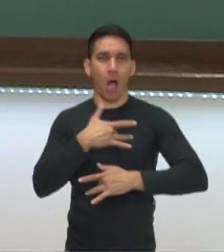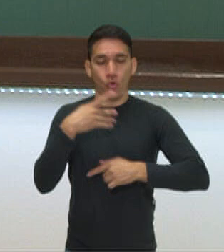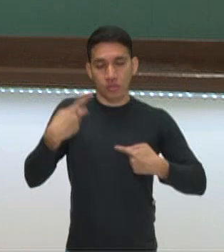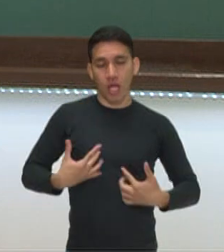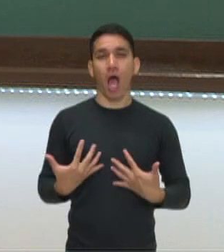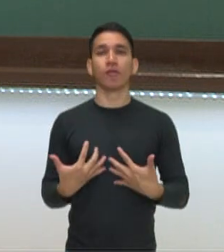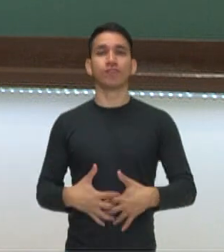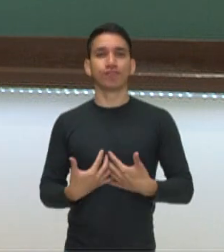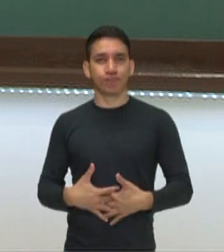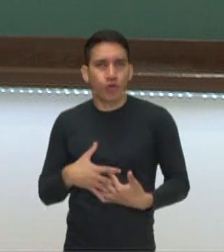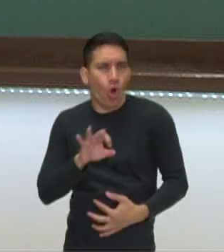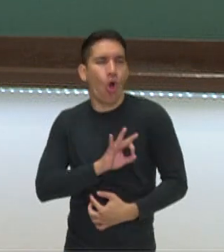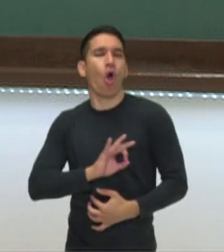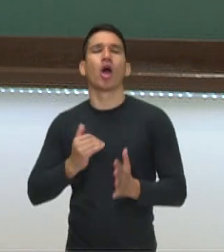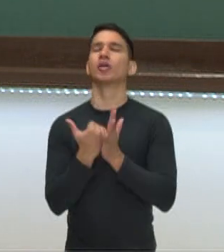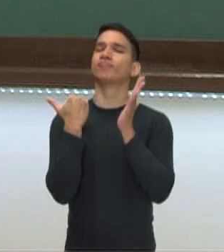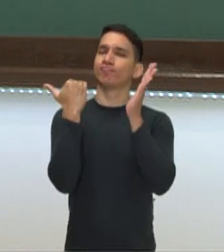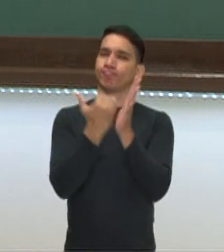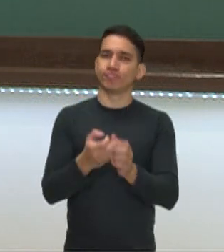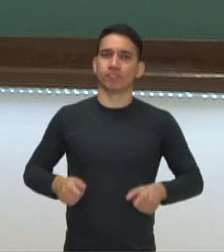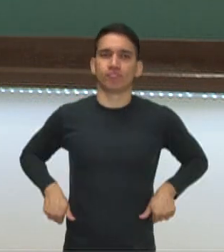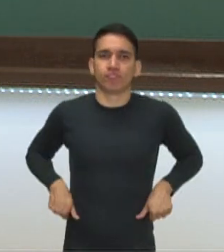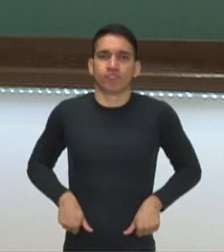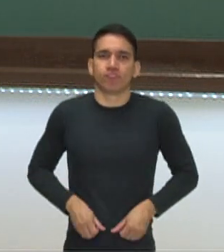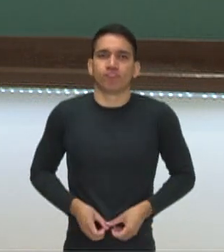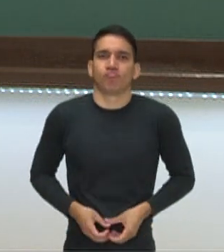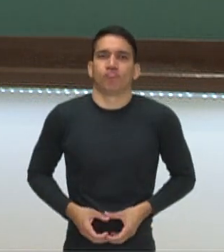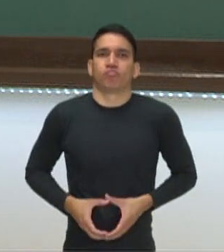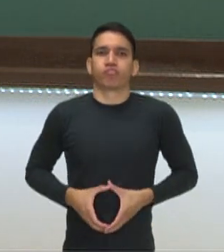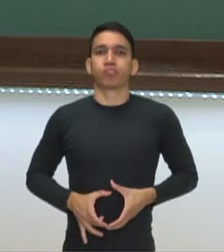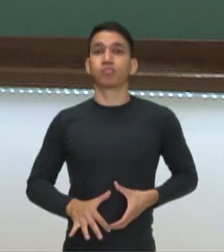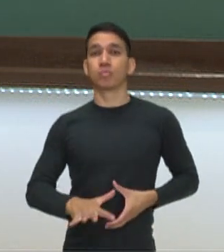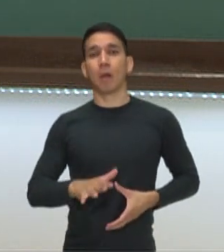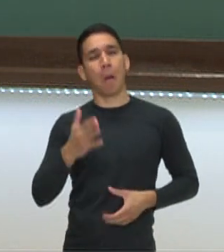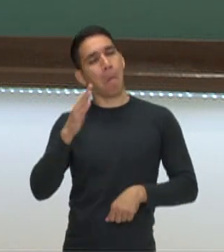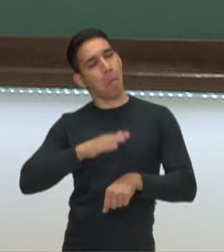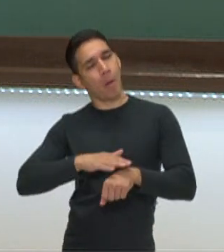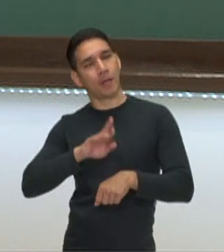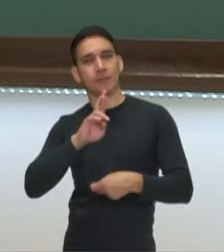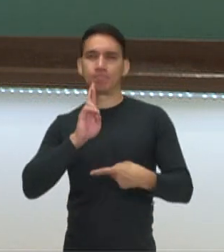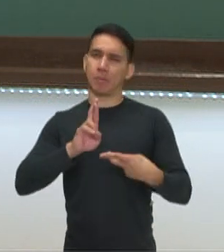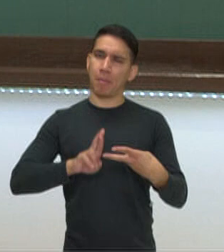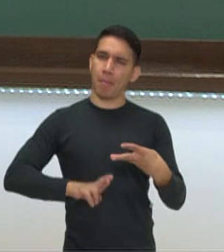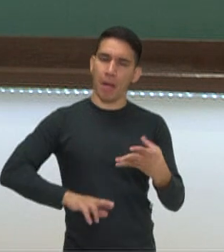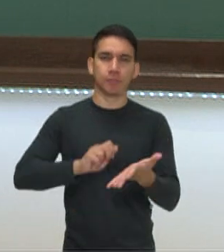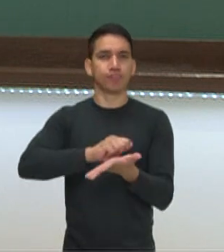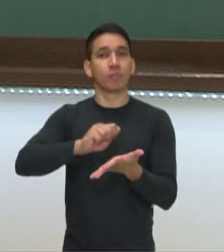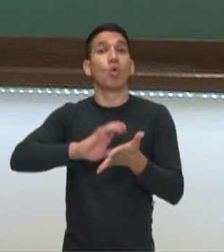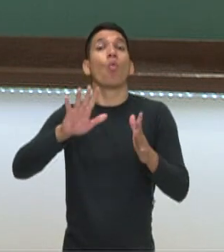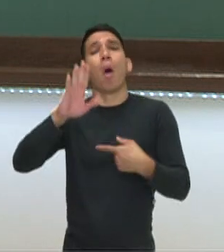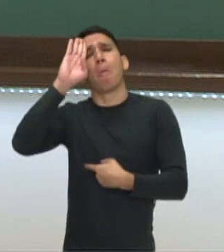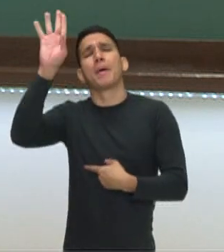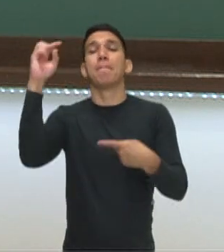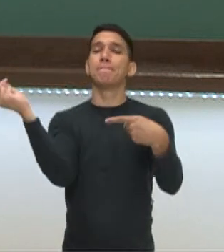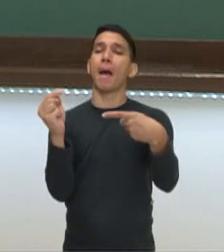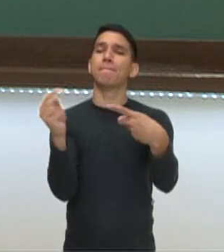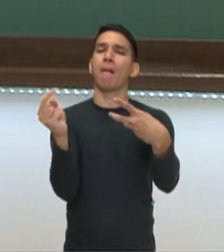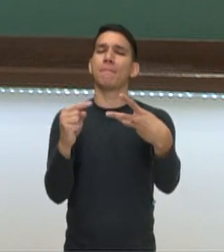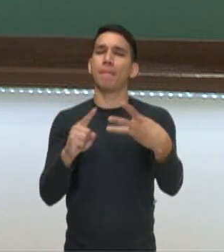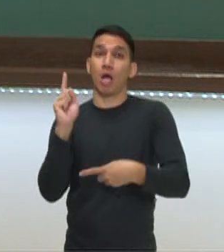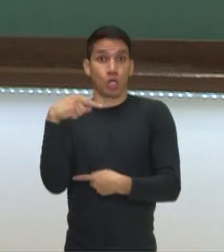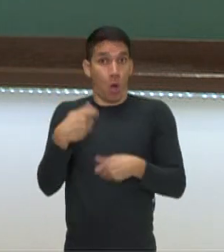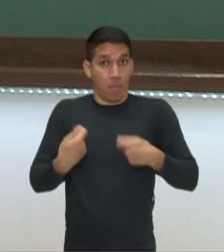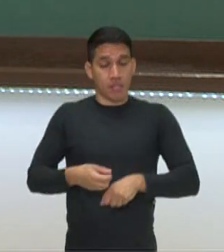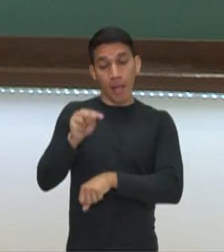para manter o bom funcionamento do sistema urinário. Vamos lá então? Anota aí os pontos principais que a gente